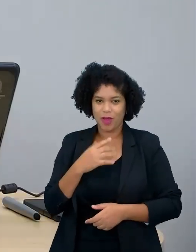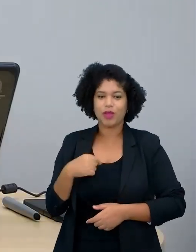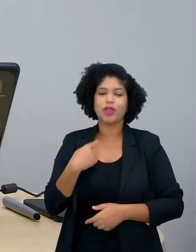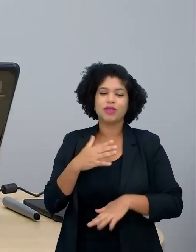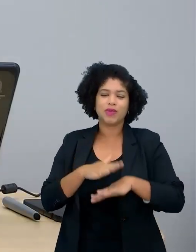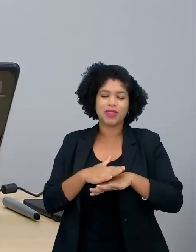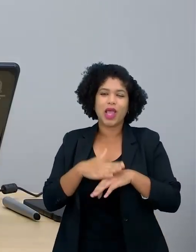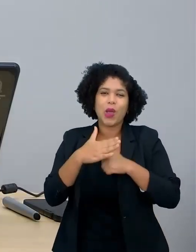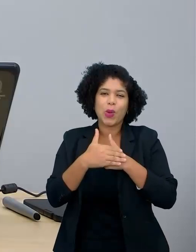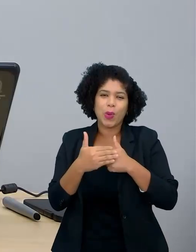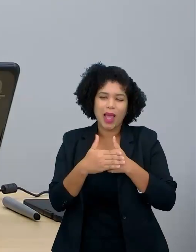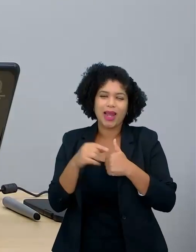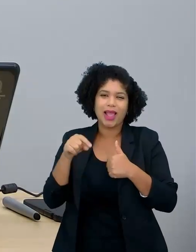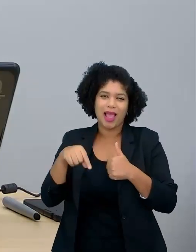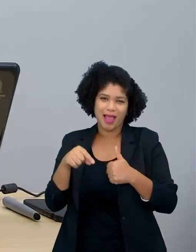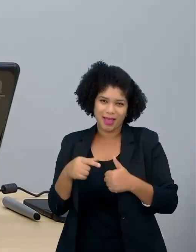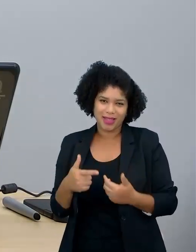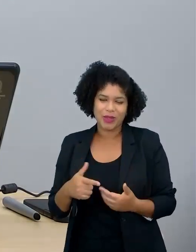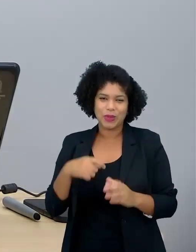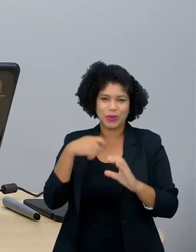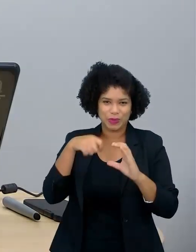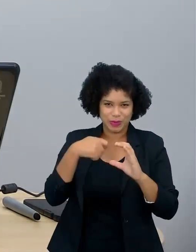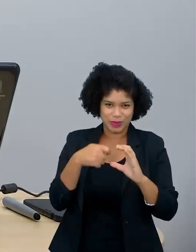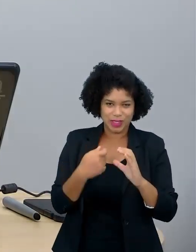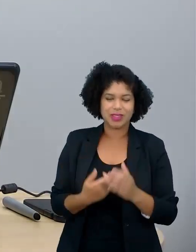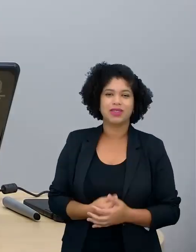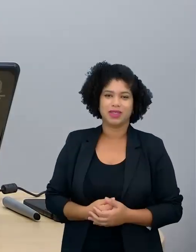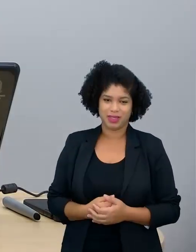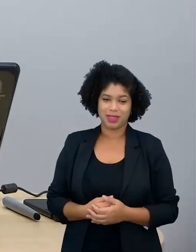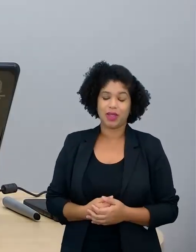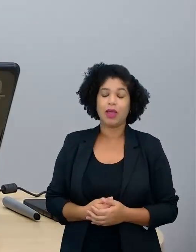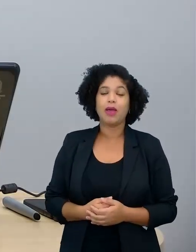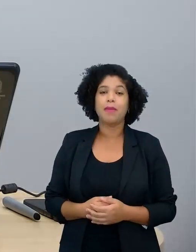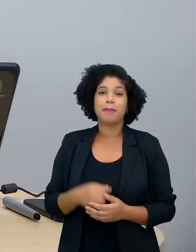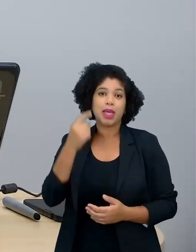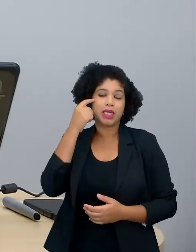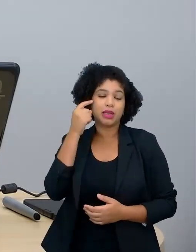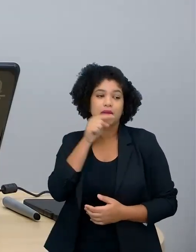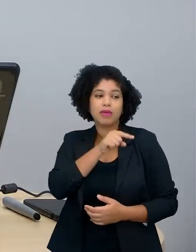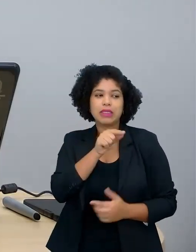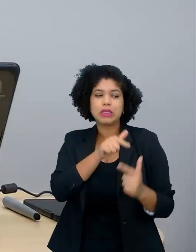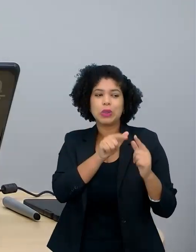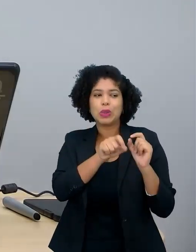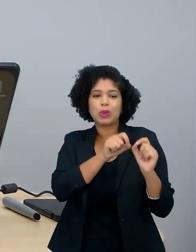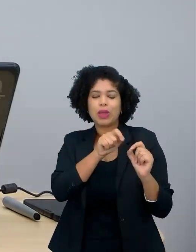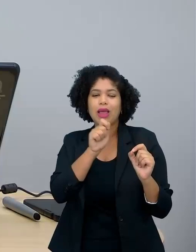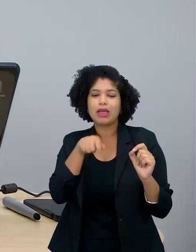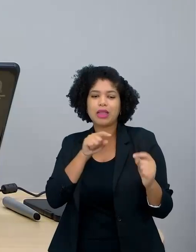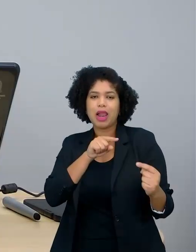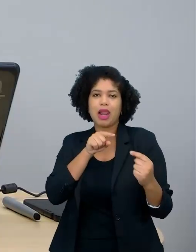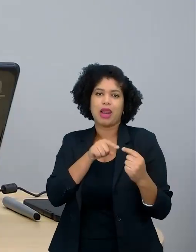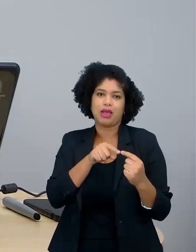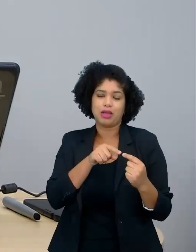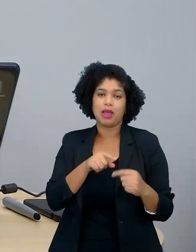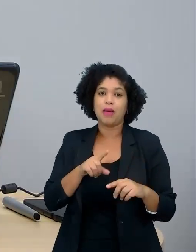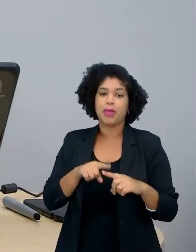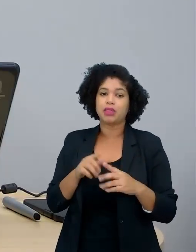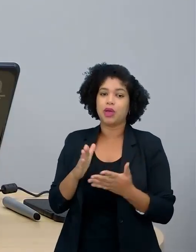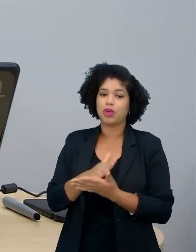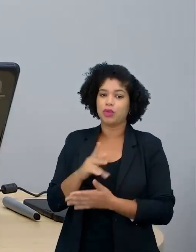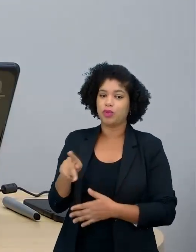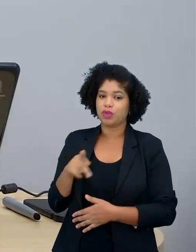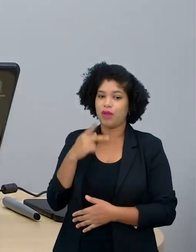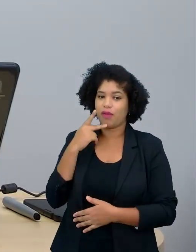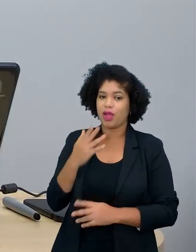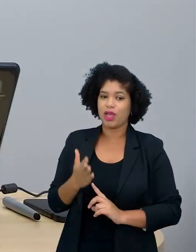muito carinho aí as formações para vocês, né, pensando, né, na realidade, e teve alguns professores que comentaram, né, que às vezes é legal, só que às vezes a gente traz